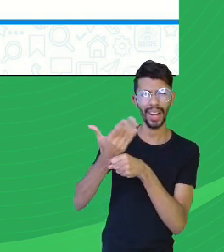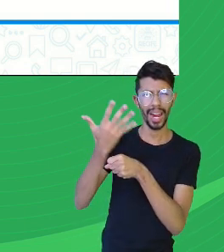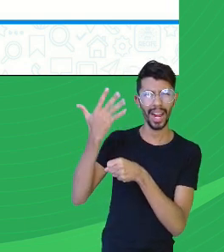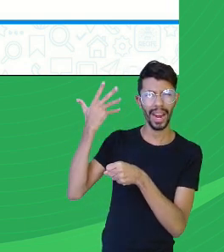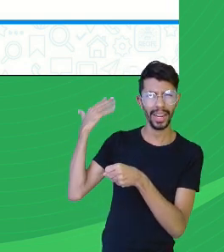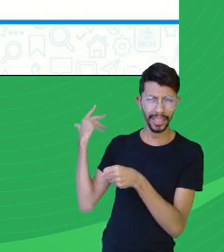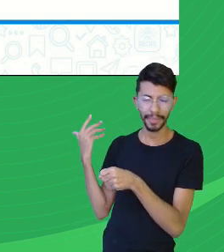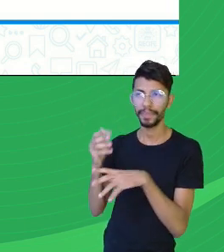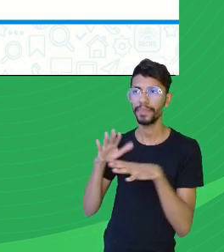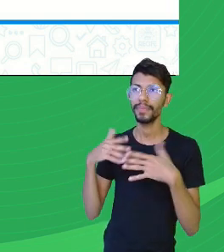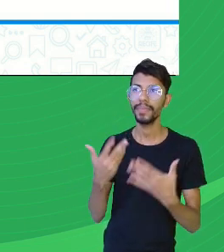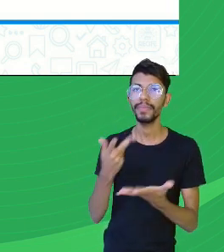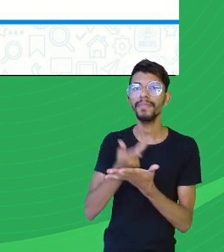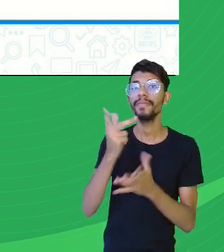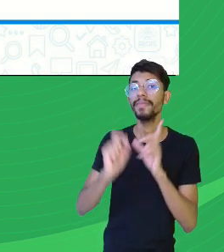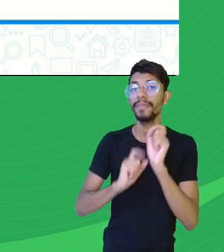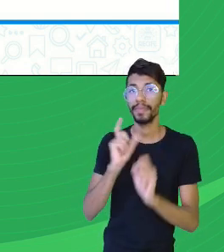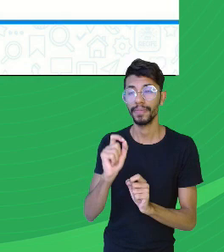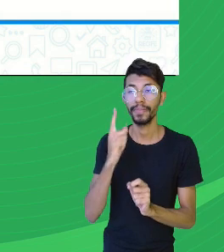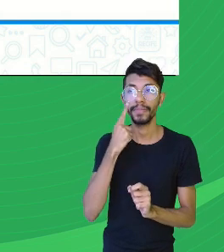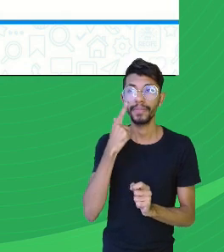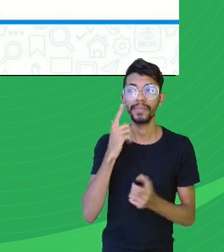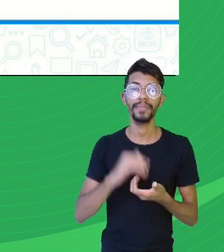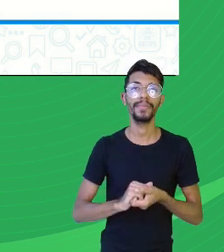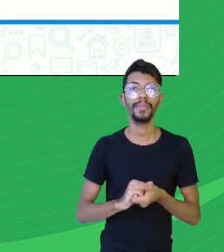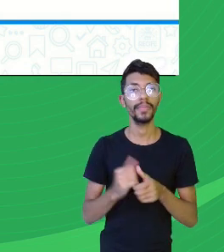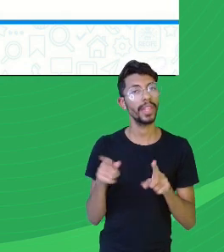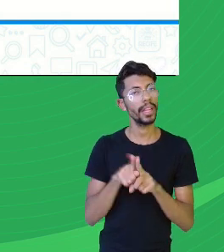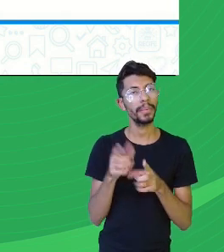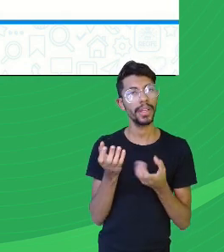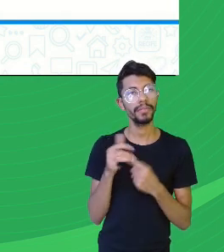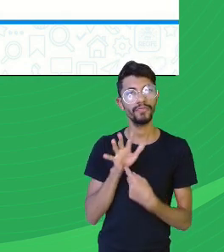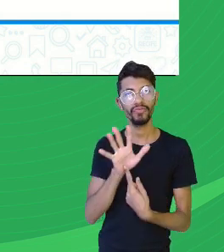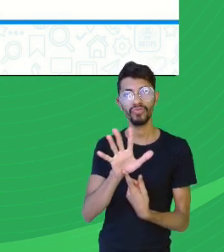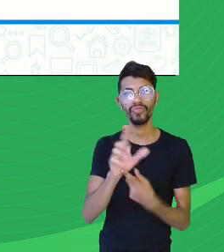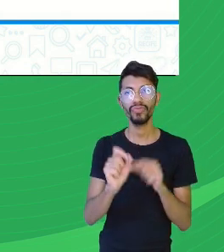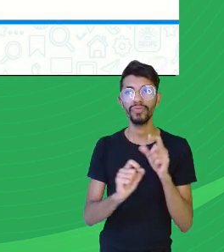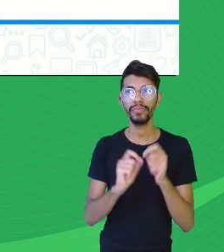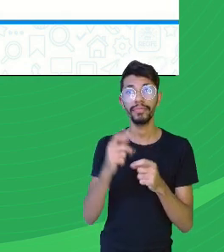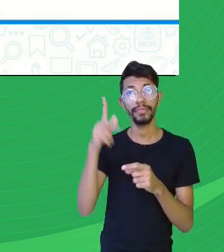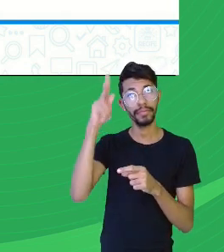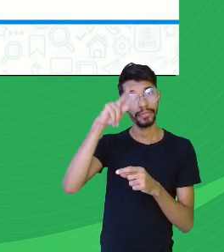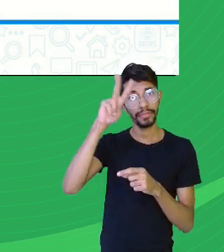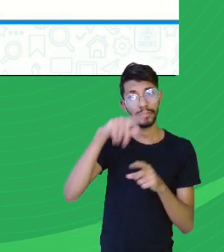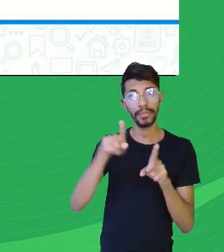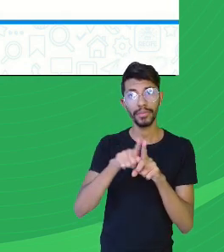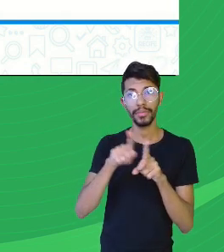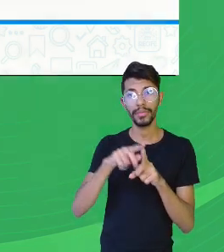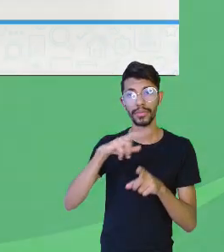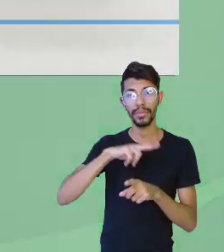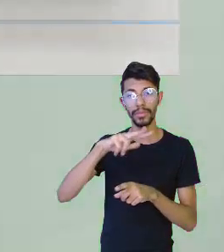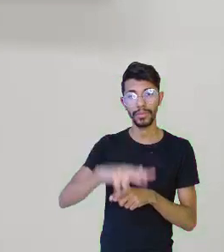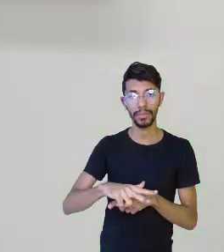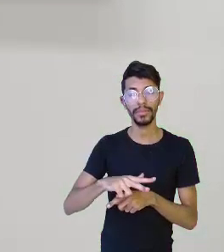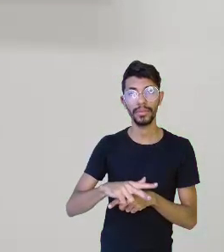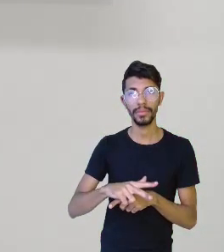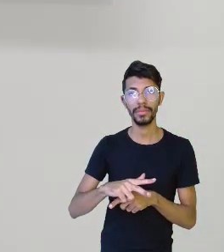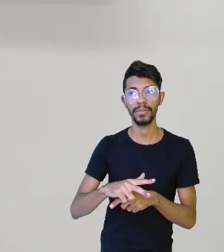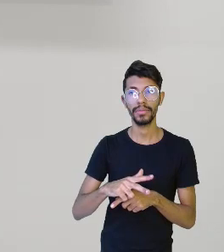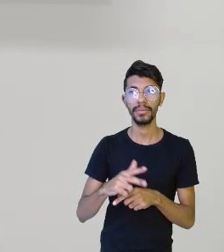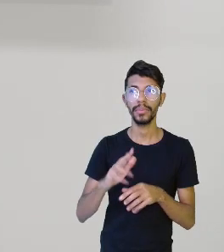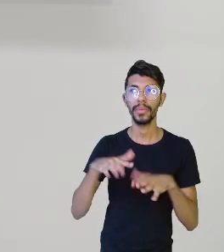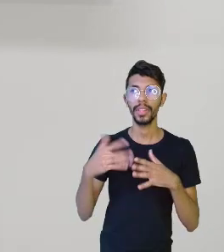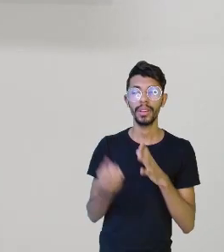que acontece? Eles queriam mostrar também e se lembrar de Portugal ao mesmo tempo, então eles construíram